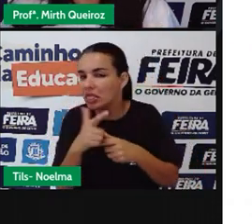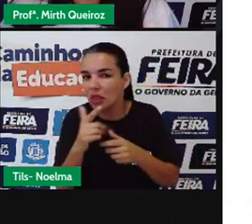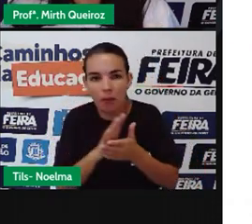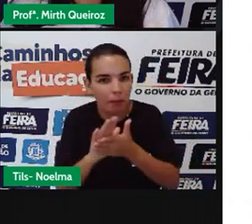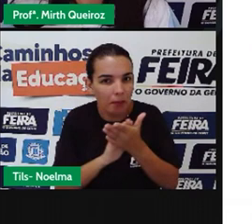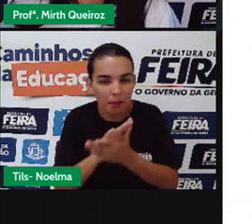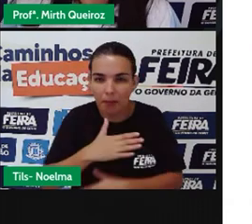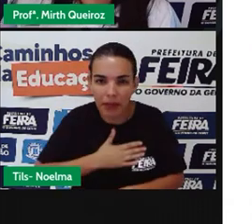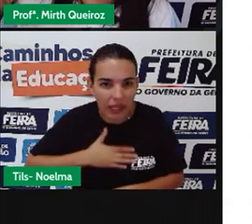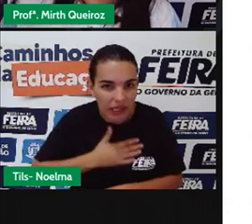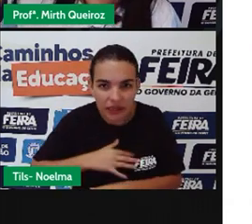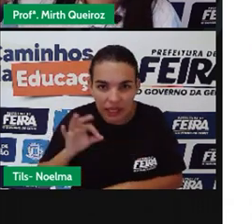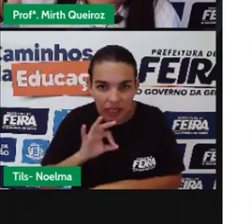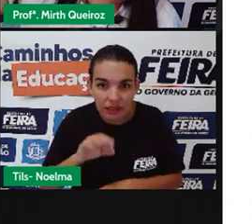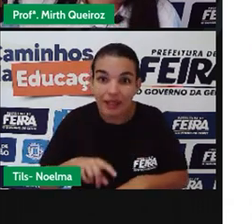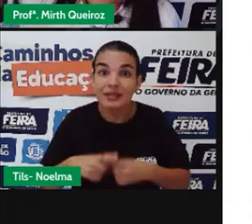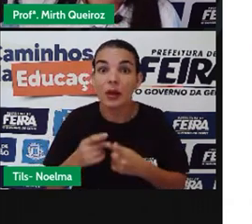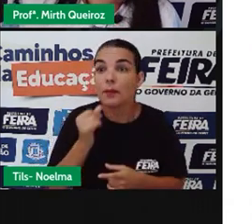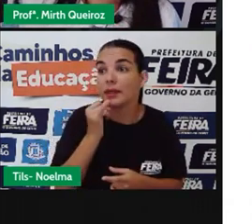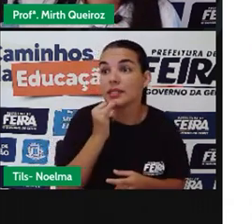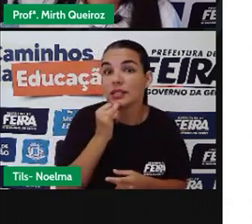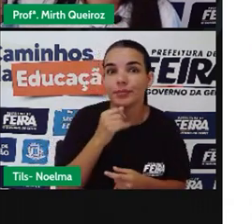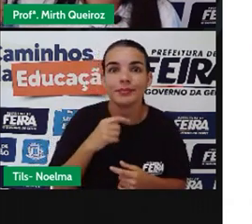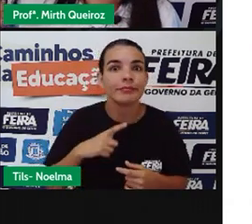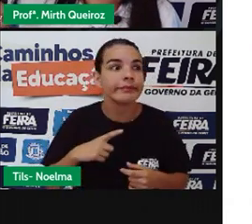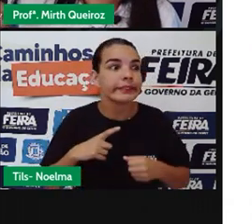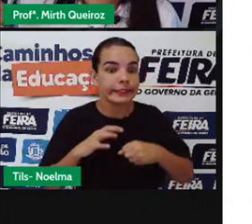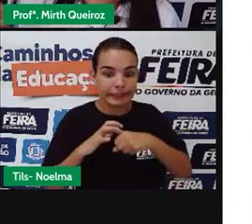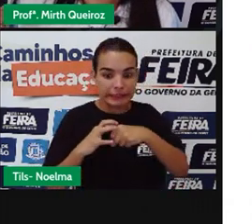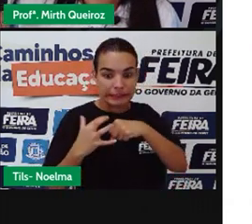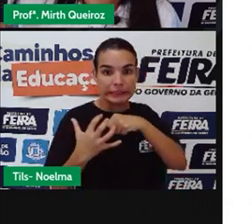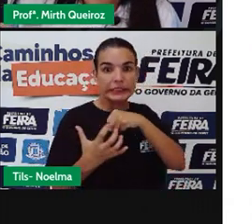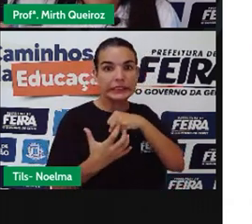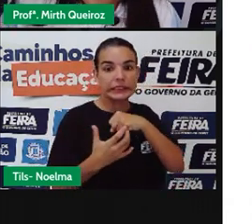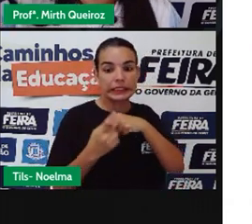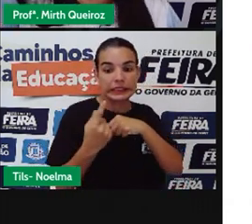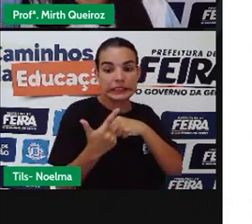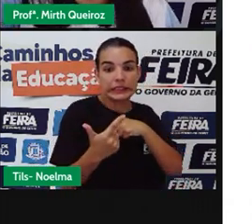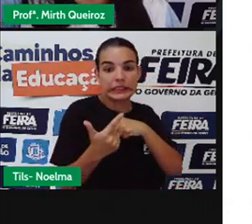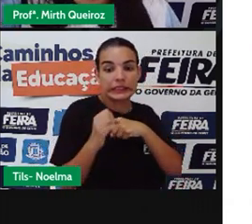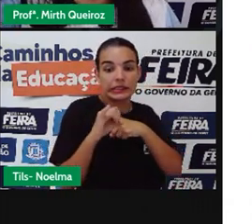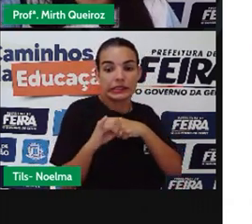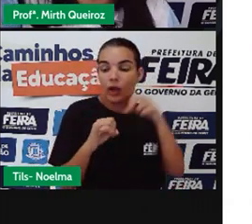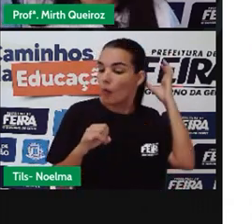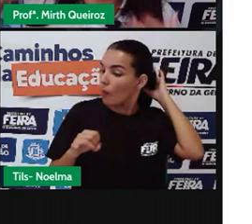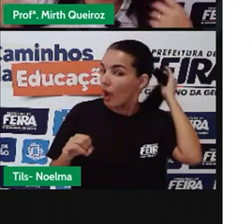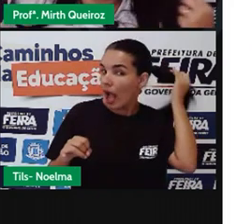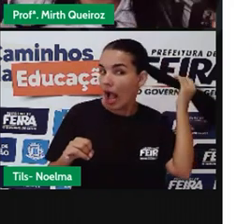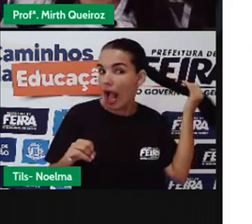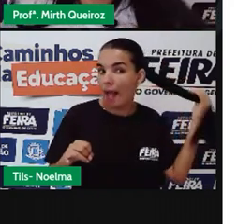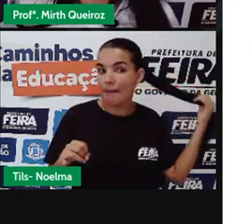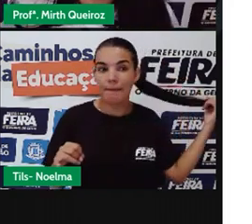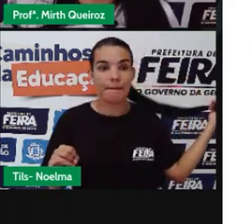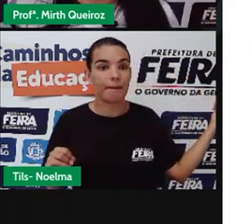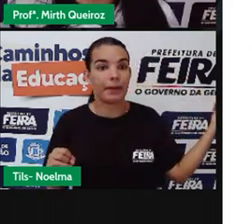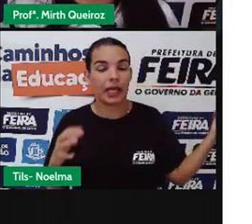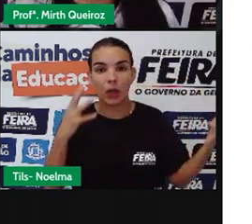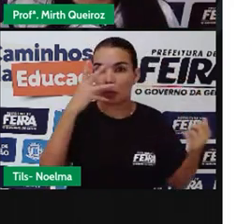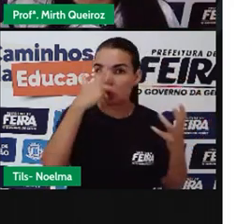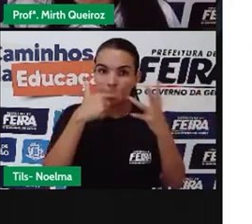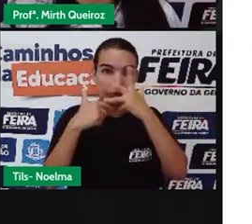transporte público alguém vai estar por exemplo atrás da gente é oi